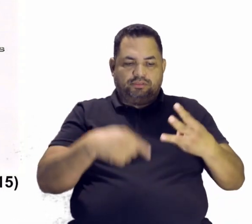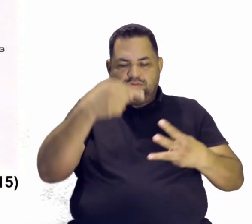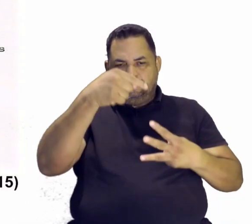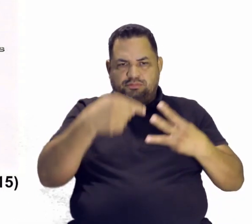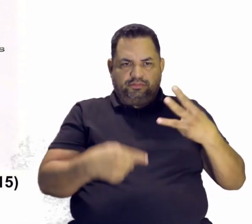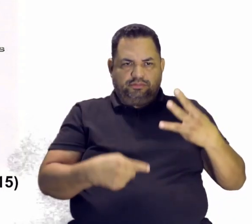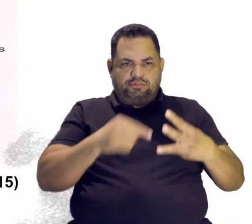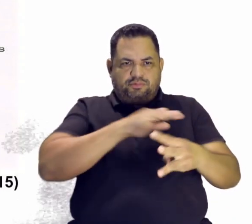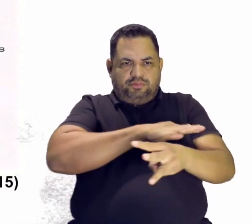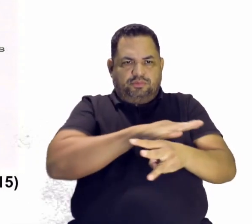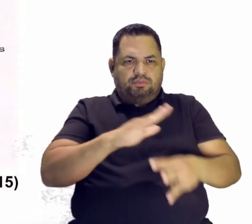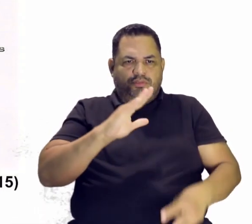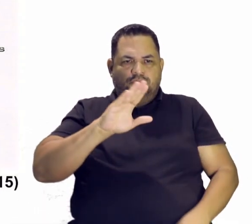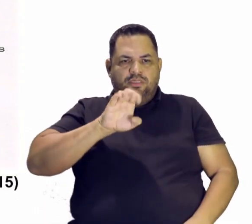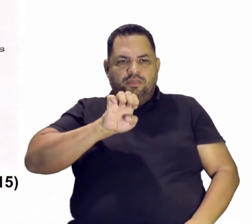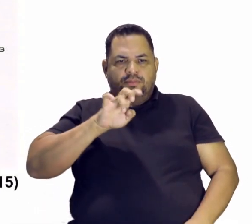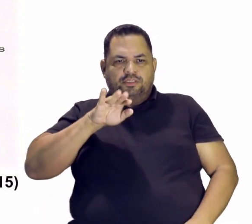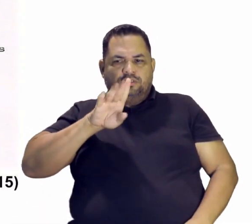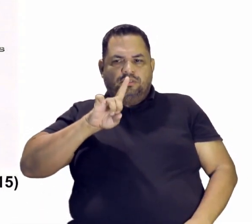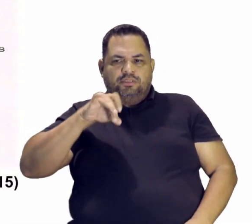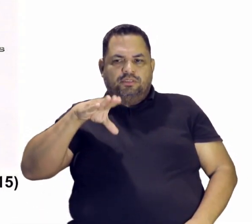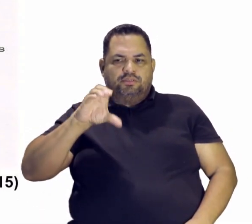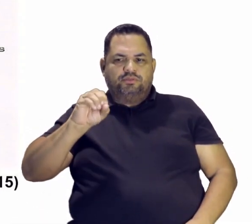é o epimísio,